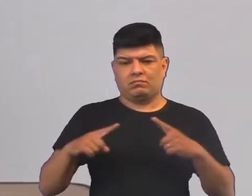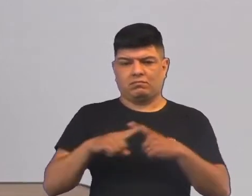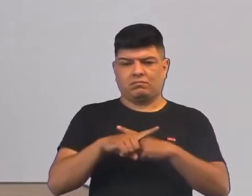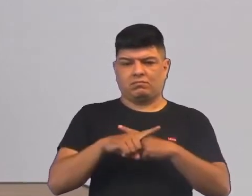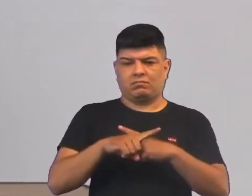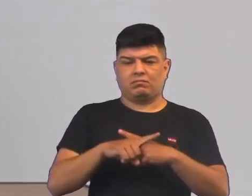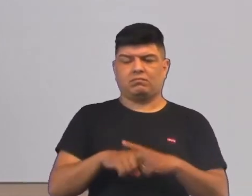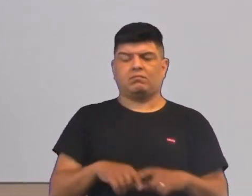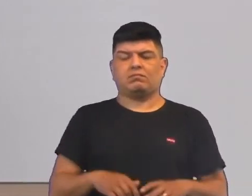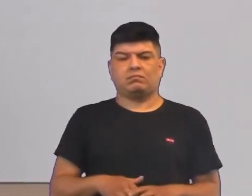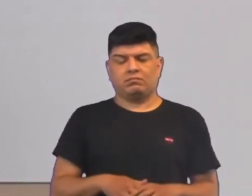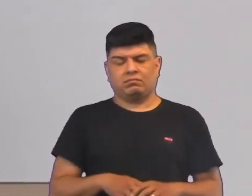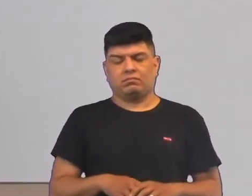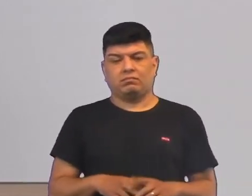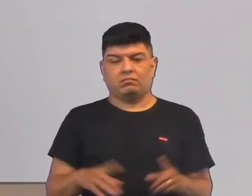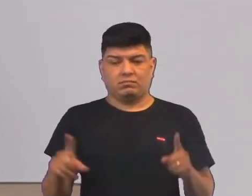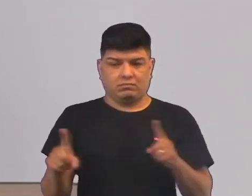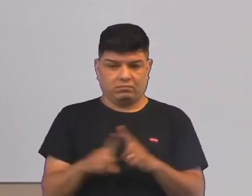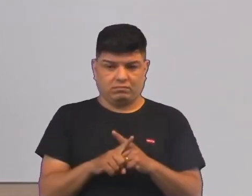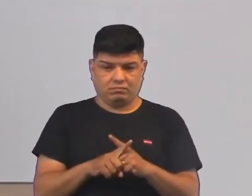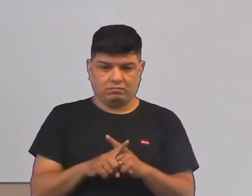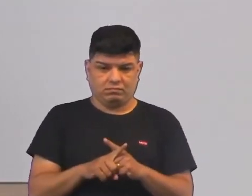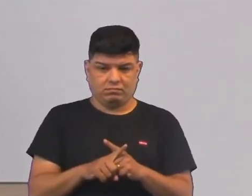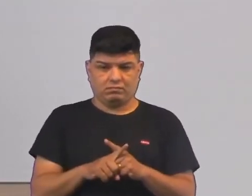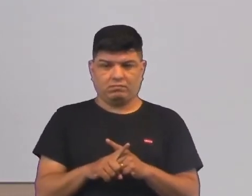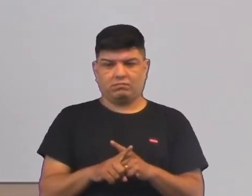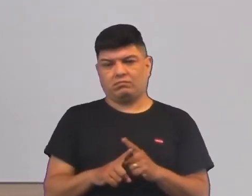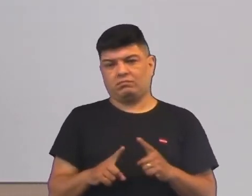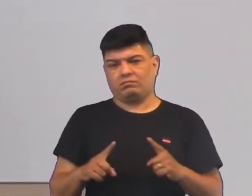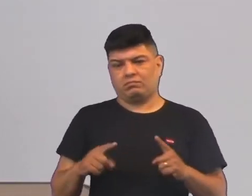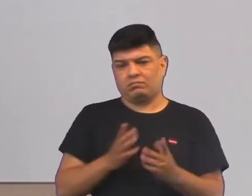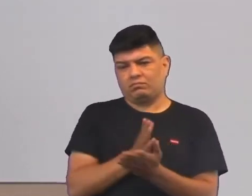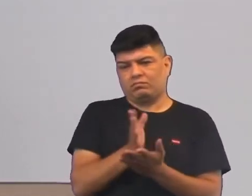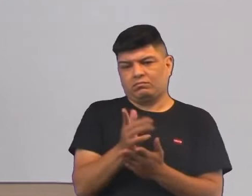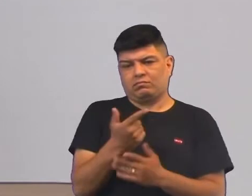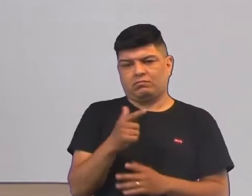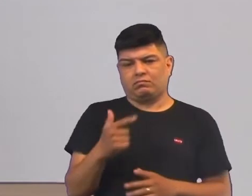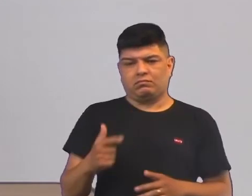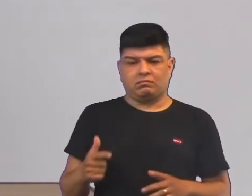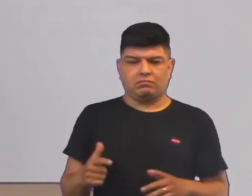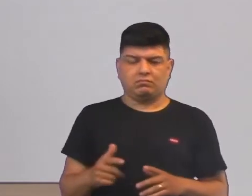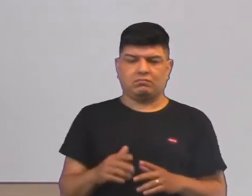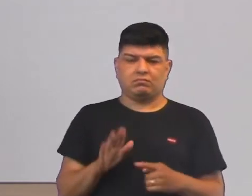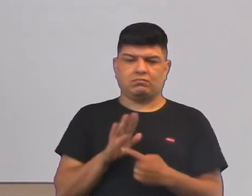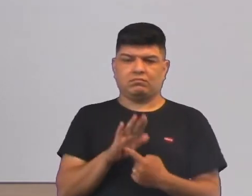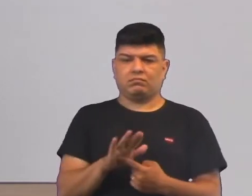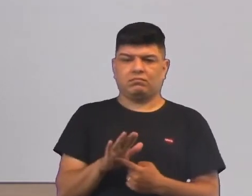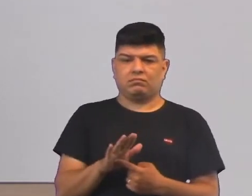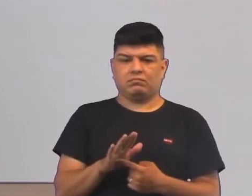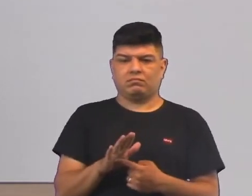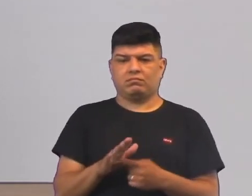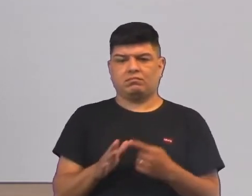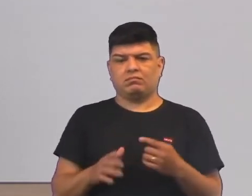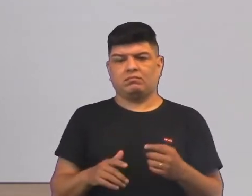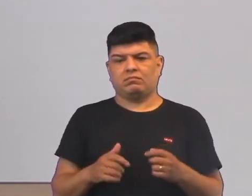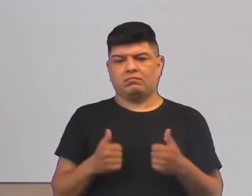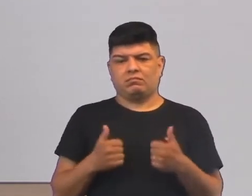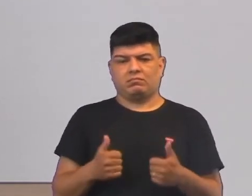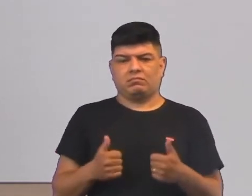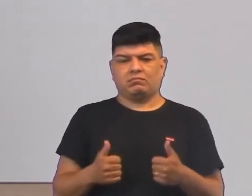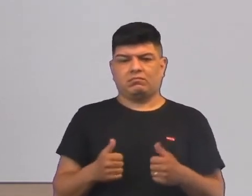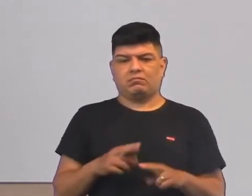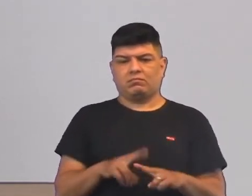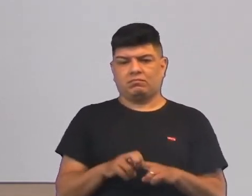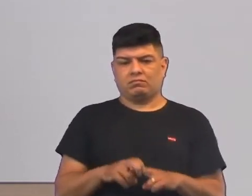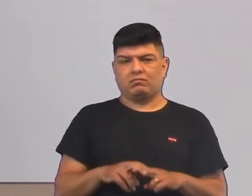ela se cruza. Só que esse cruzamento, ele não tem nenhum tipo de curva ou inclinação, como eu estou mostrando aqui com os pincéis, tá bom?